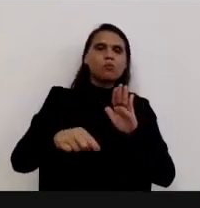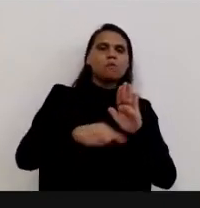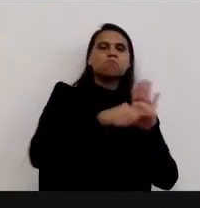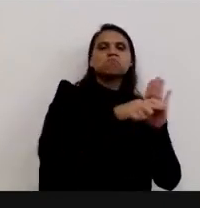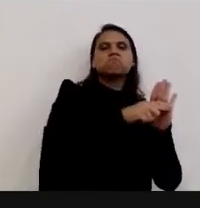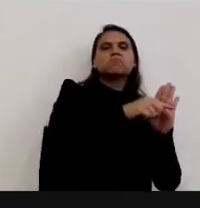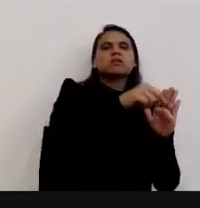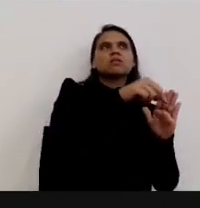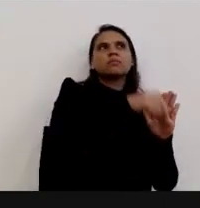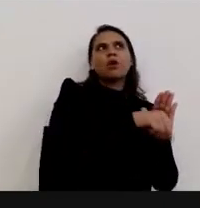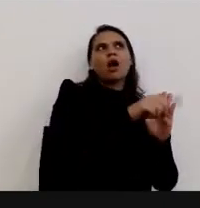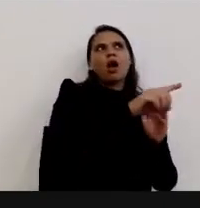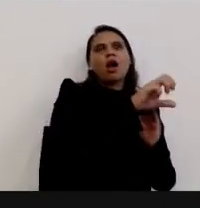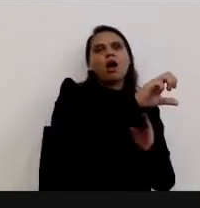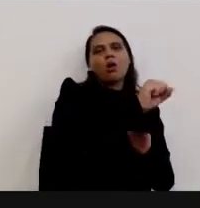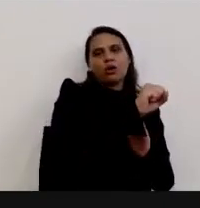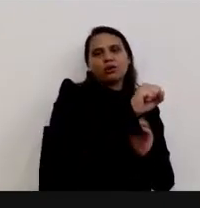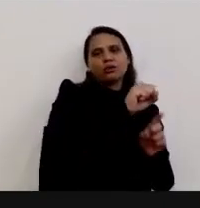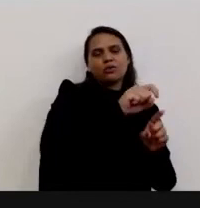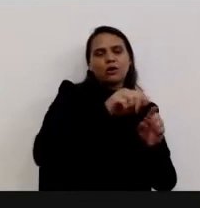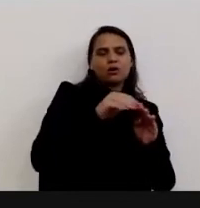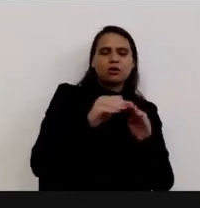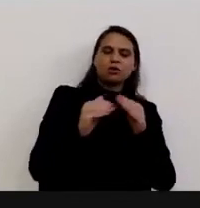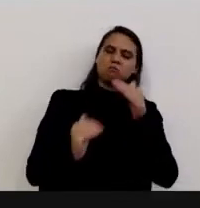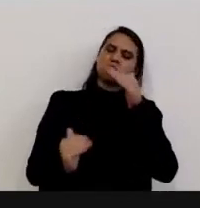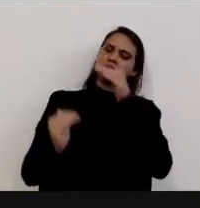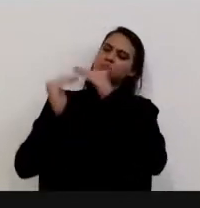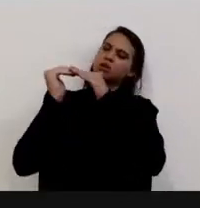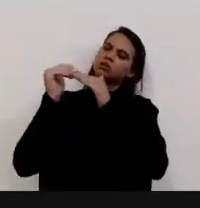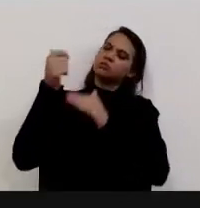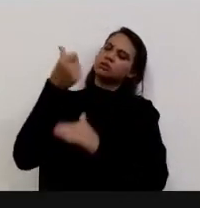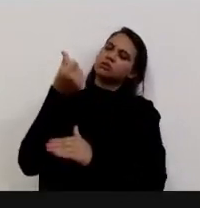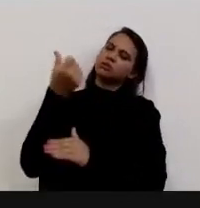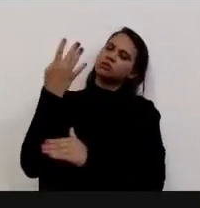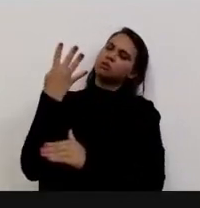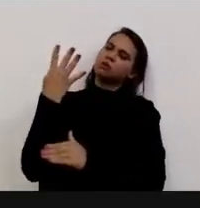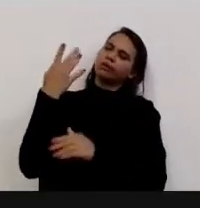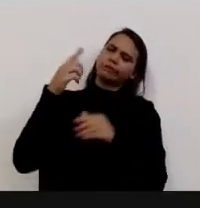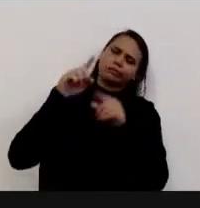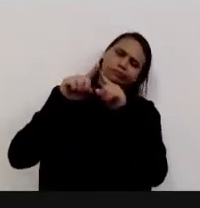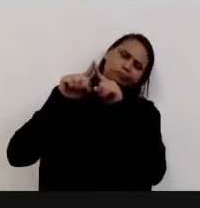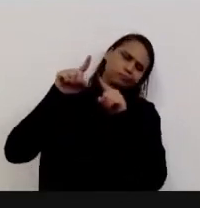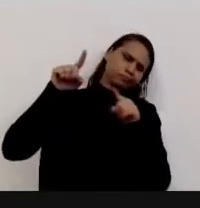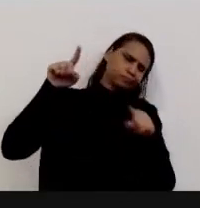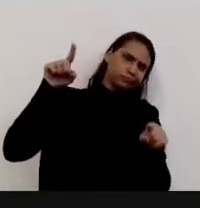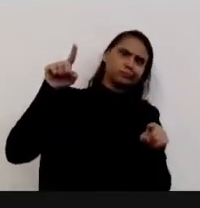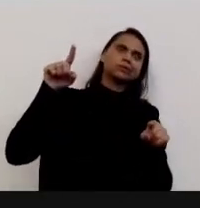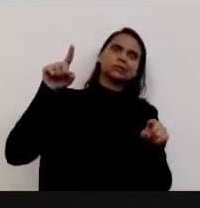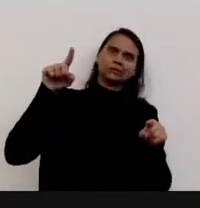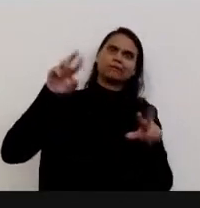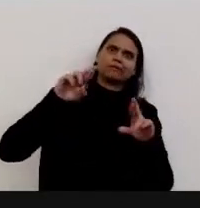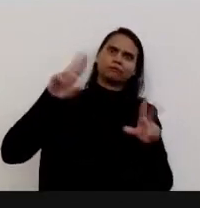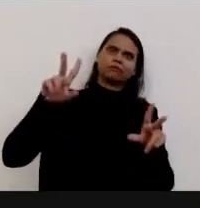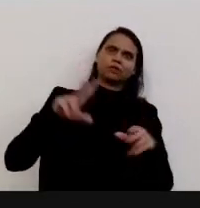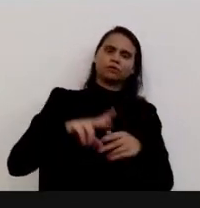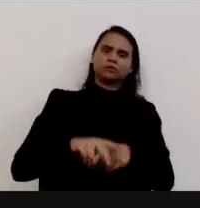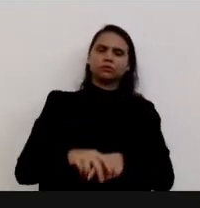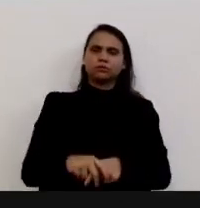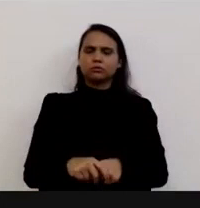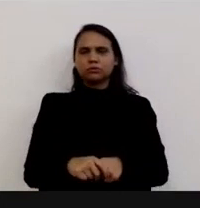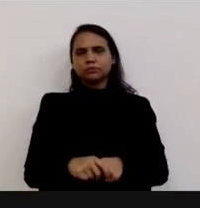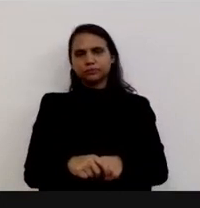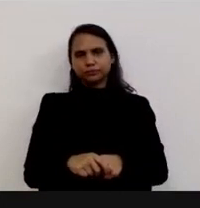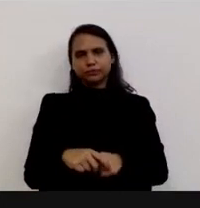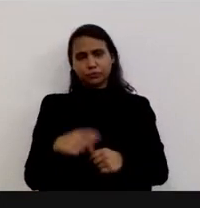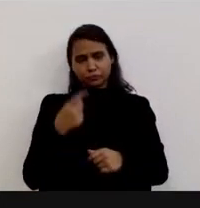máximo de 64 é realmente bem grande, né, essa variação. Tá? Então, embaixo dá para ver um pouquinho melhor o